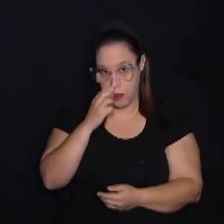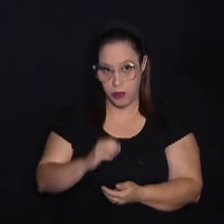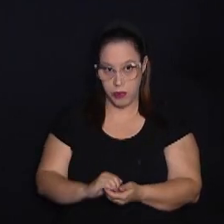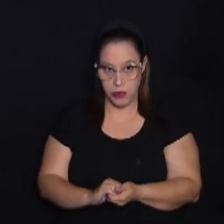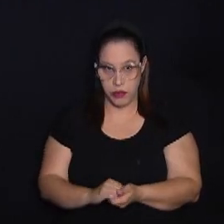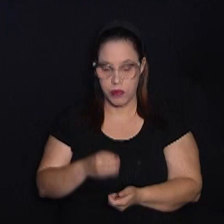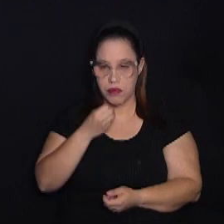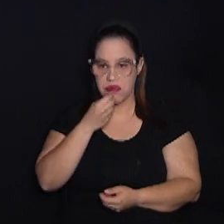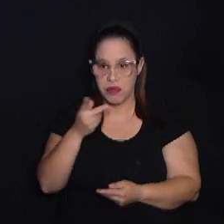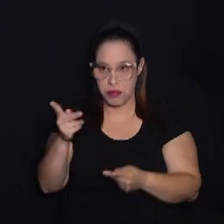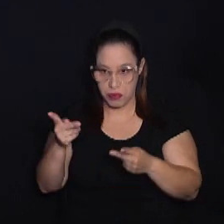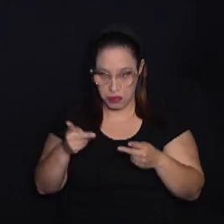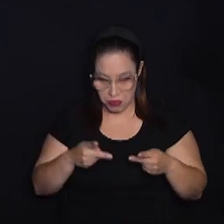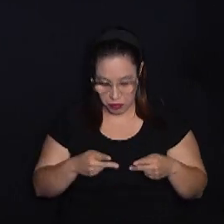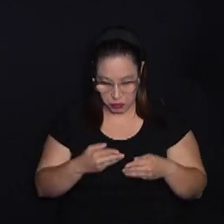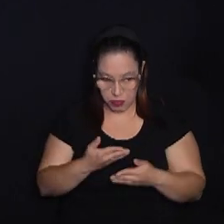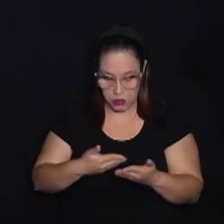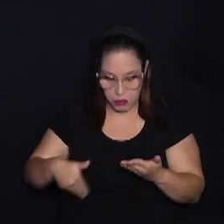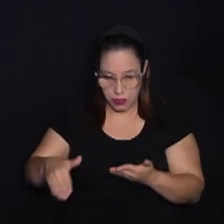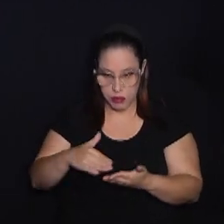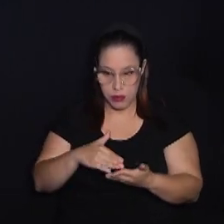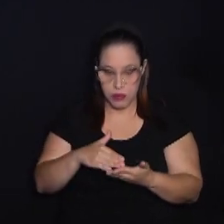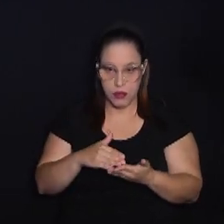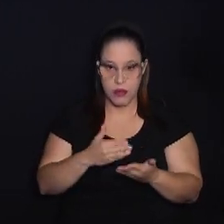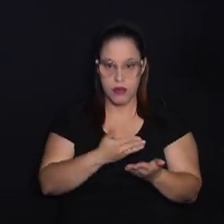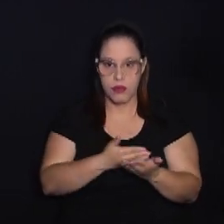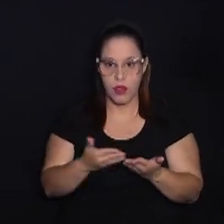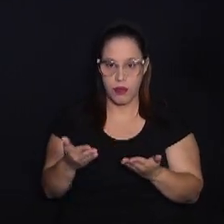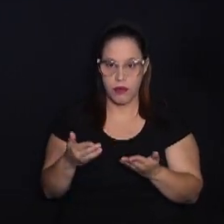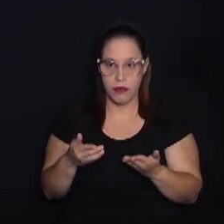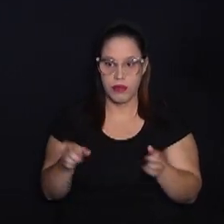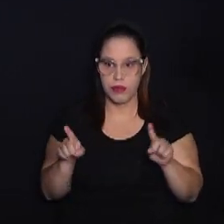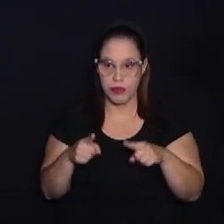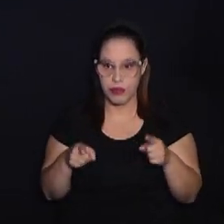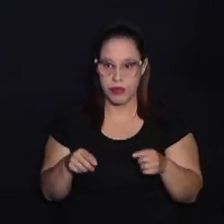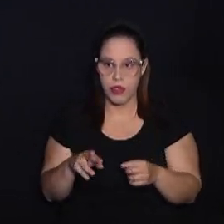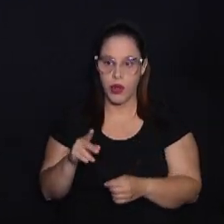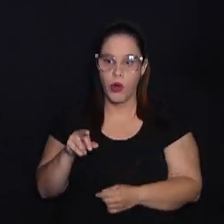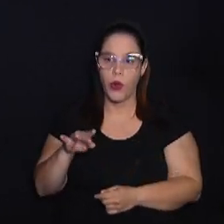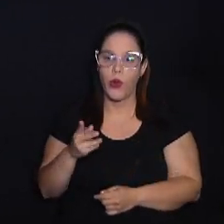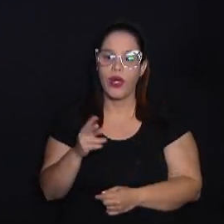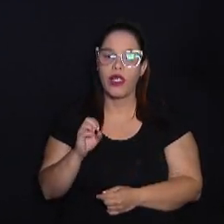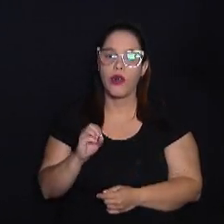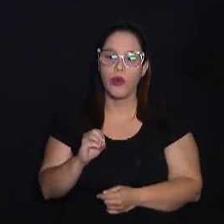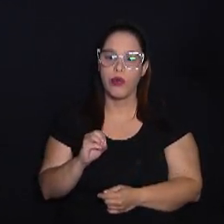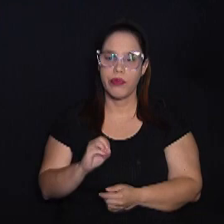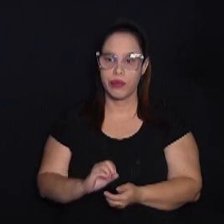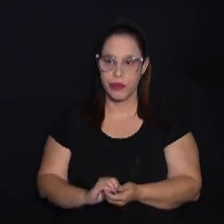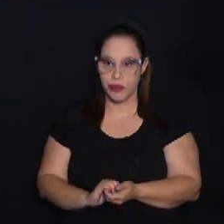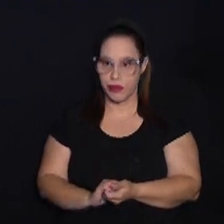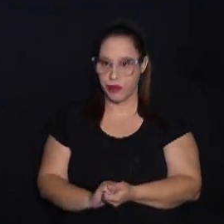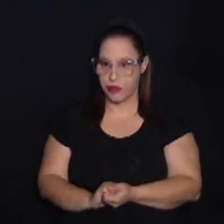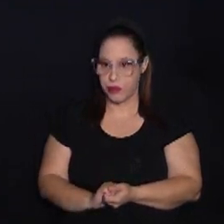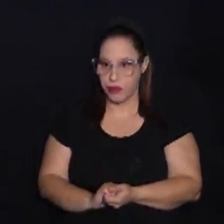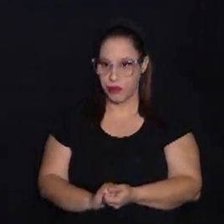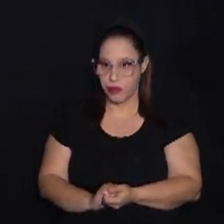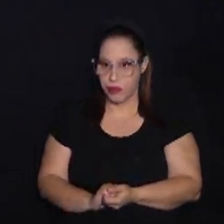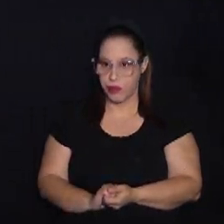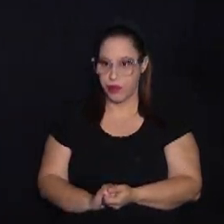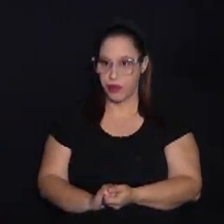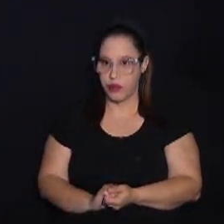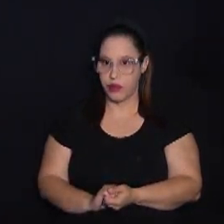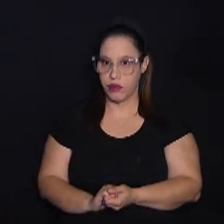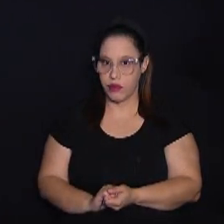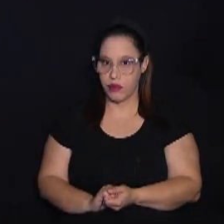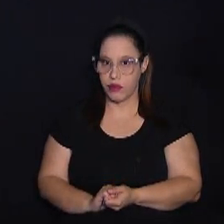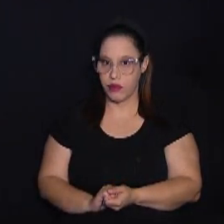Nós convidamos os presentes para a execução do Hino Nacional Brasileiro, letra de Joaquim Osório Duque Estrada e música